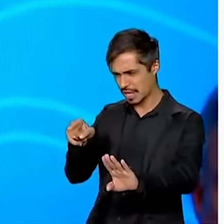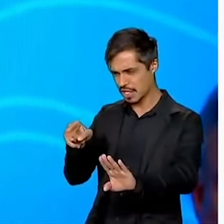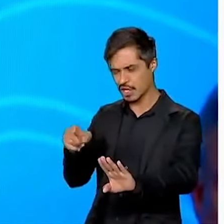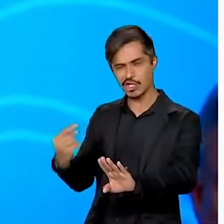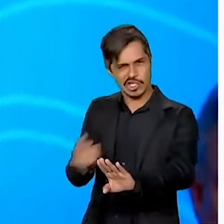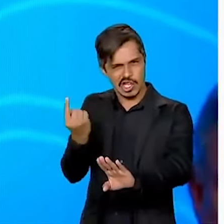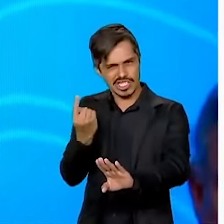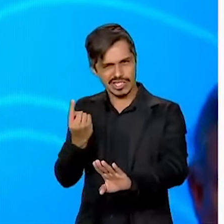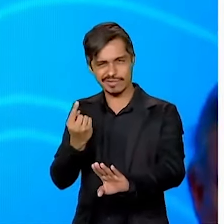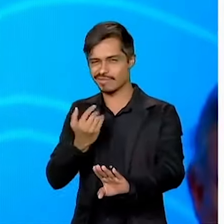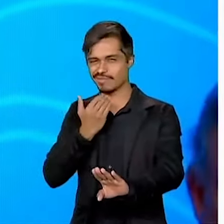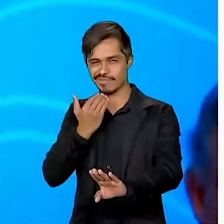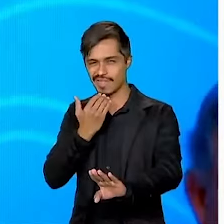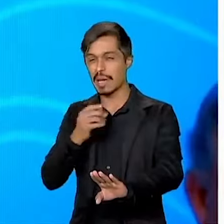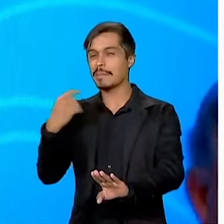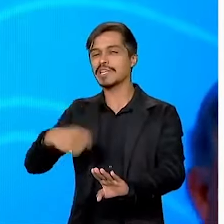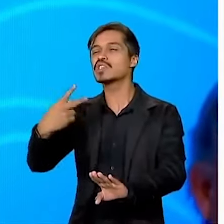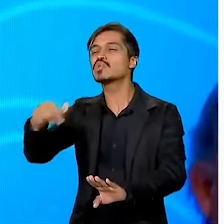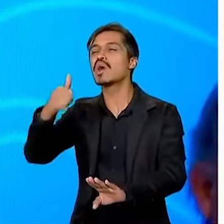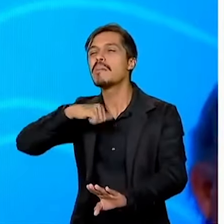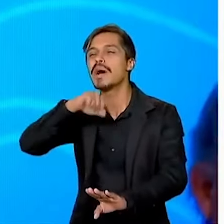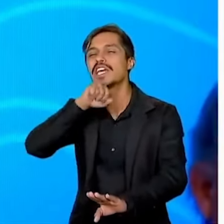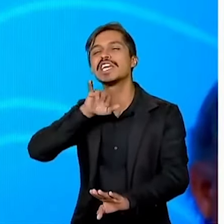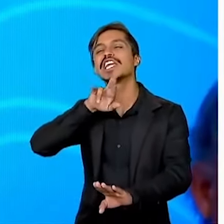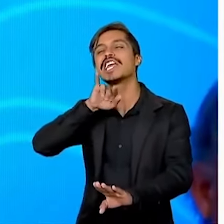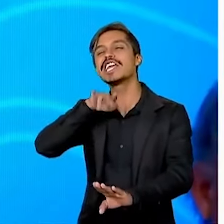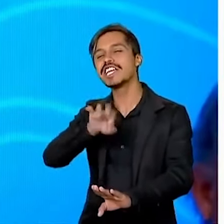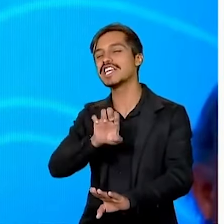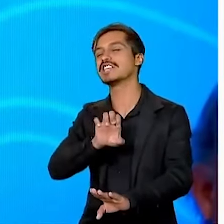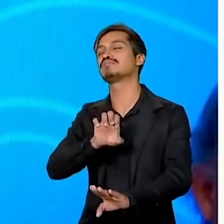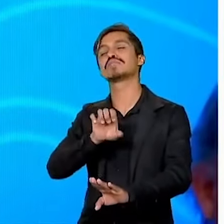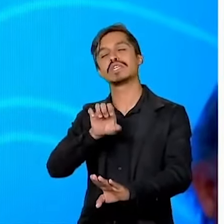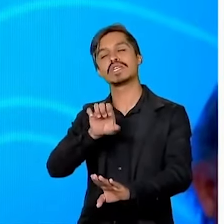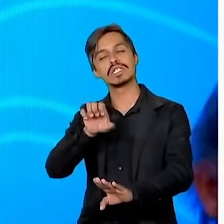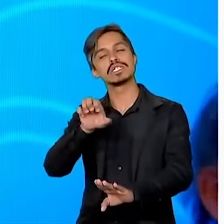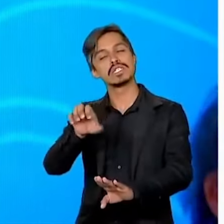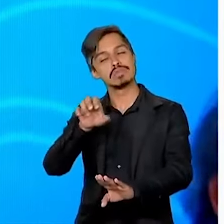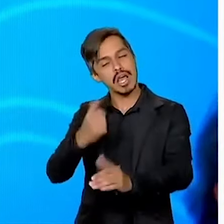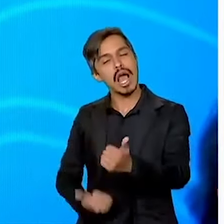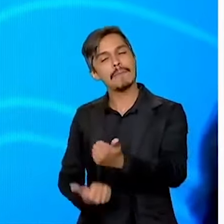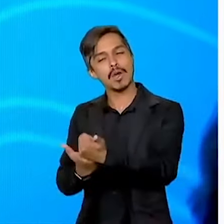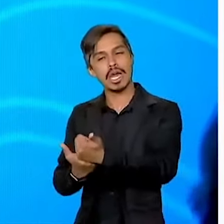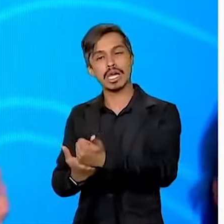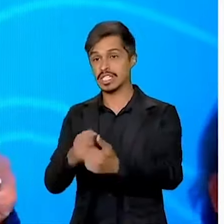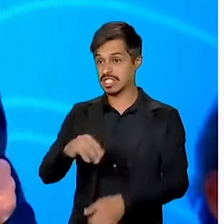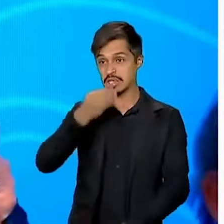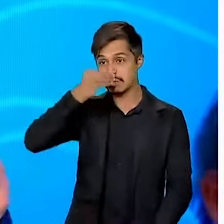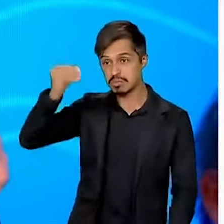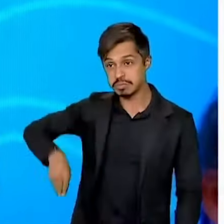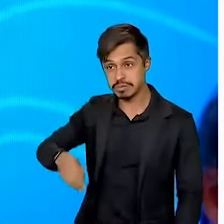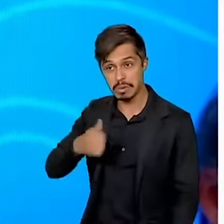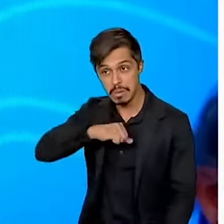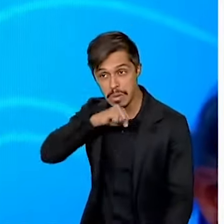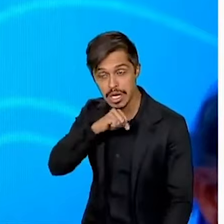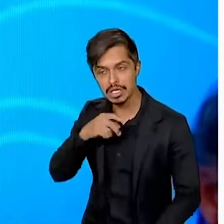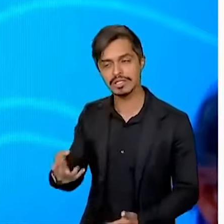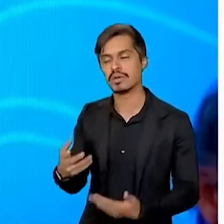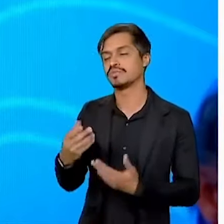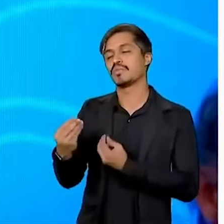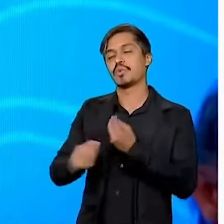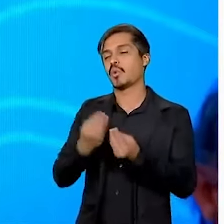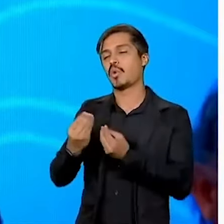não fosse uma tal de Dona Irene na sua vida, talvez você não tivesse tido força para chegar aonde você